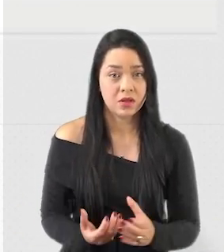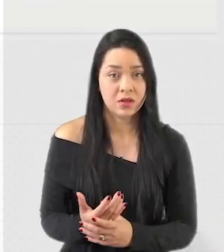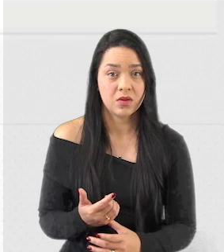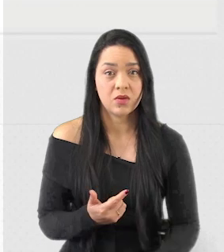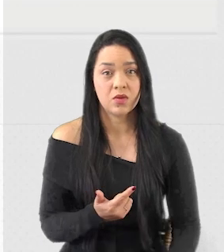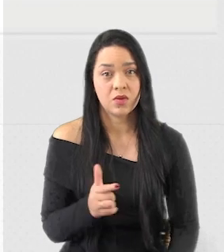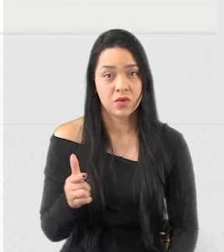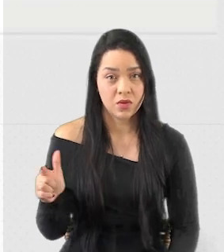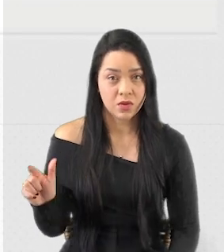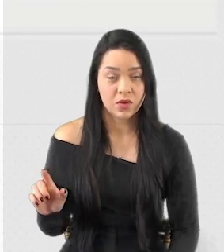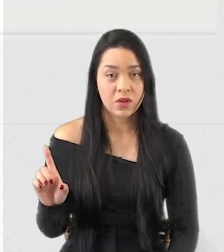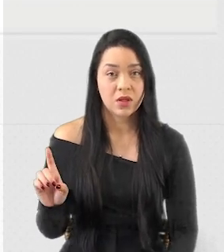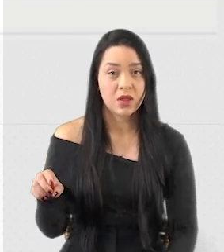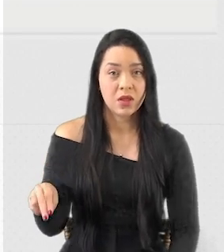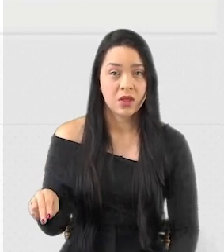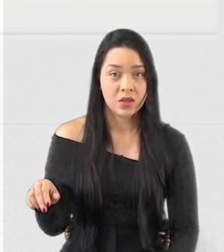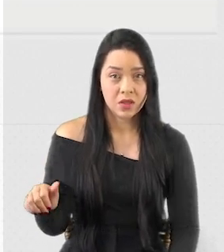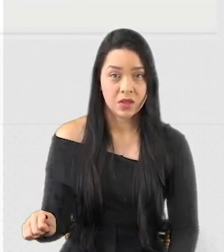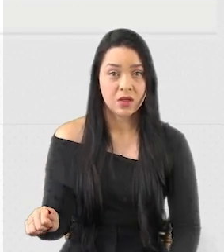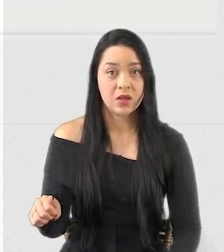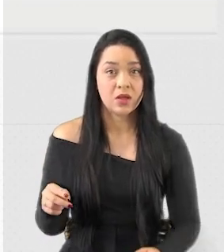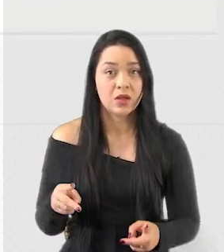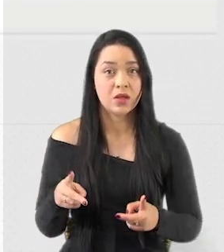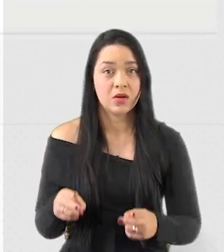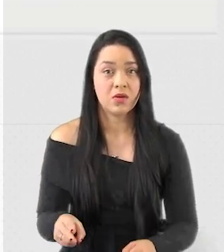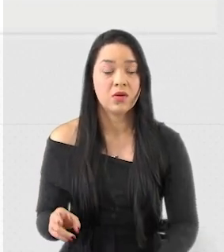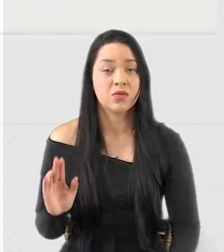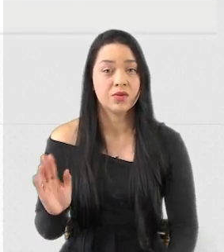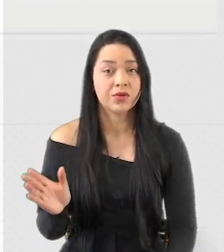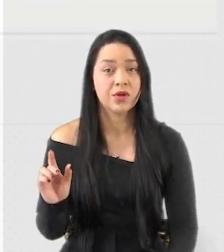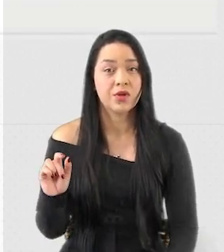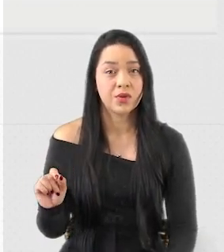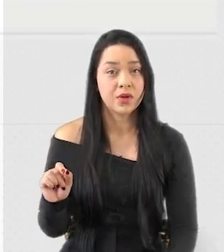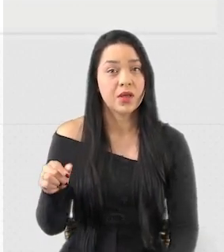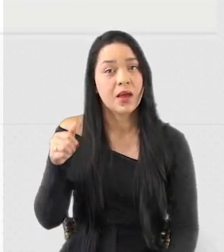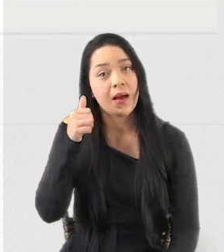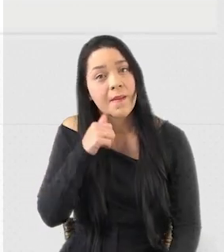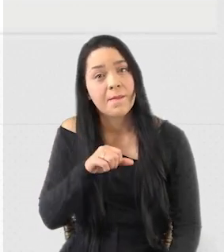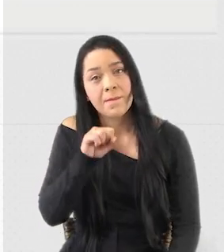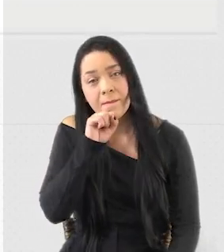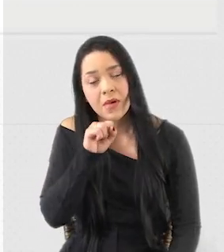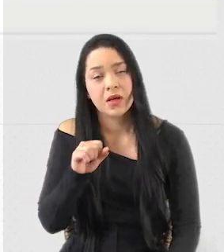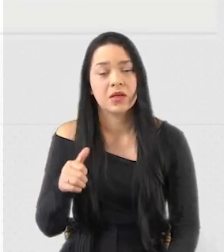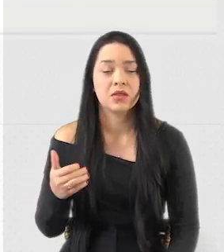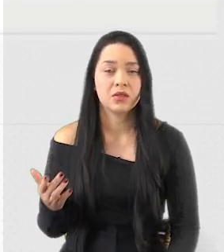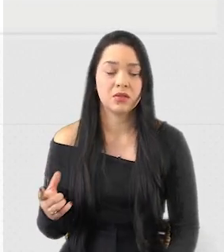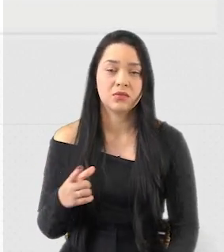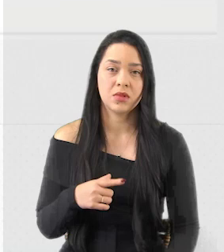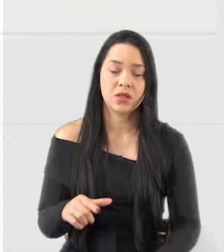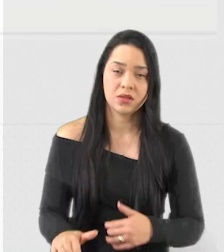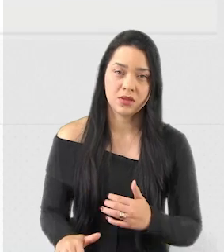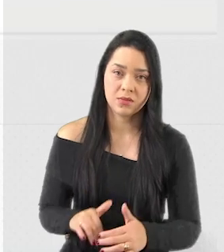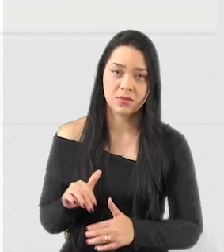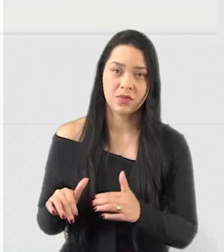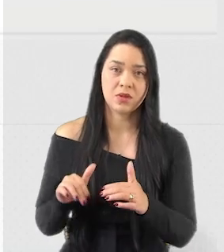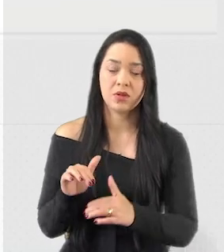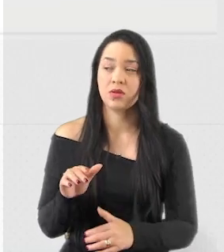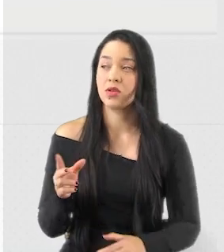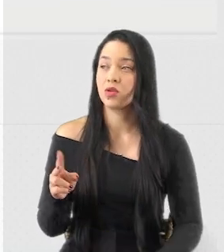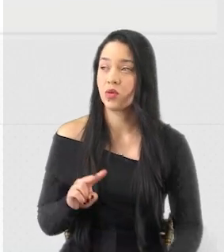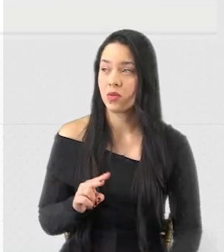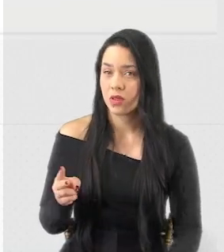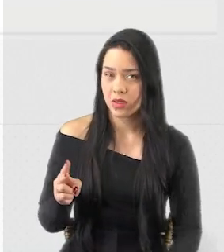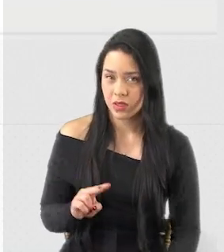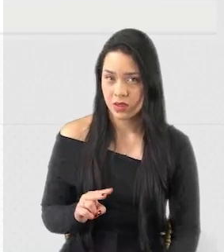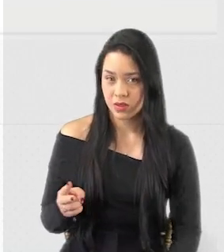outra molécula de DNA idêntica àquela molécula mãe, tá? Então, a gente tem esse processo de